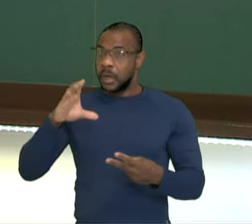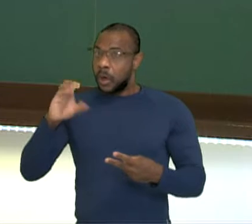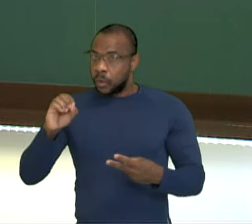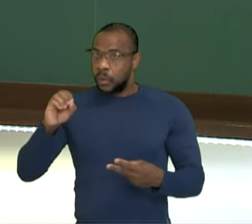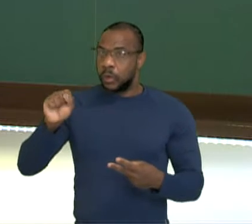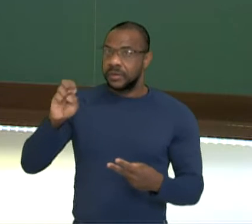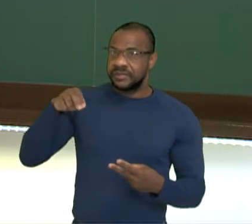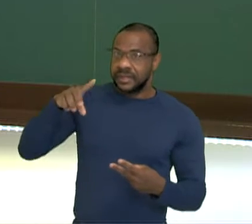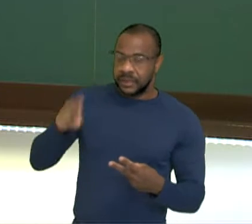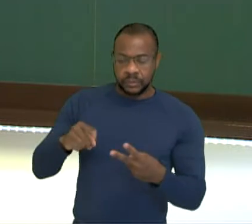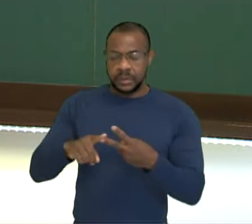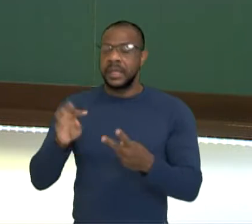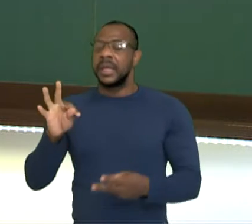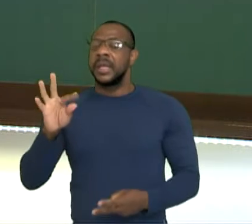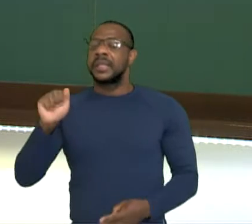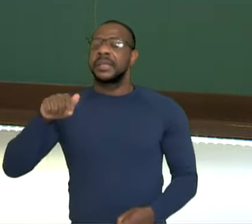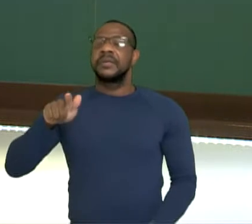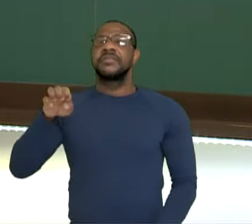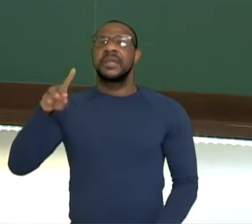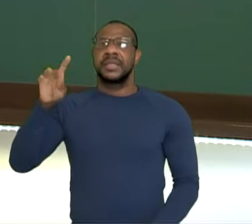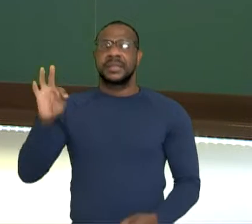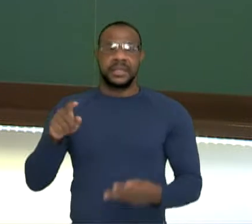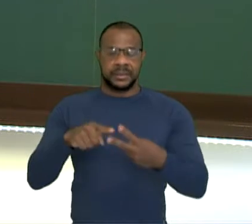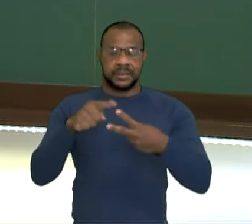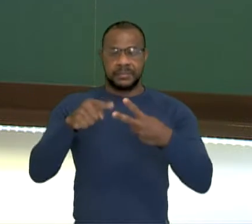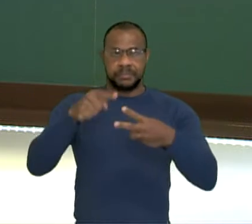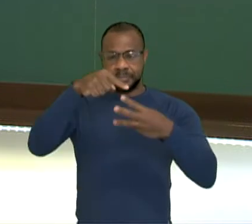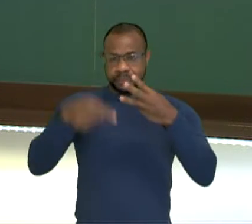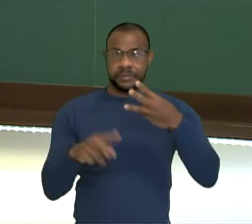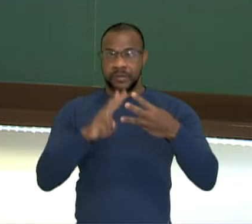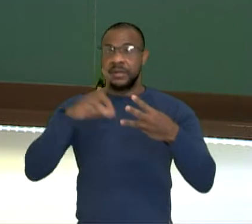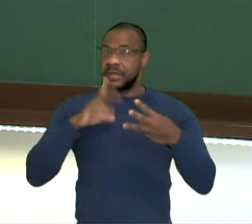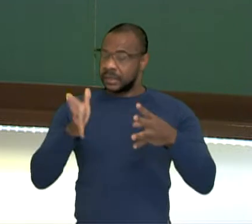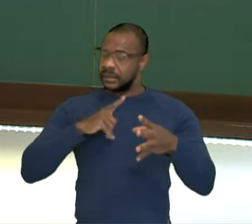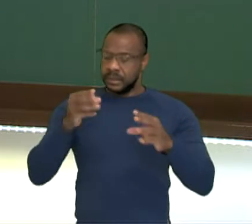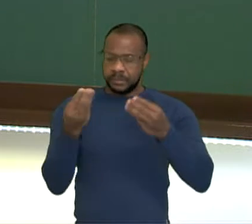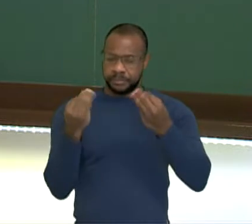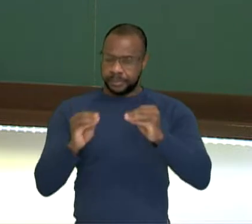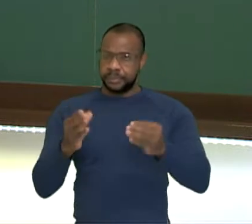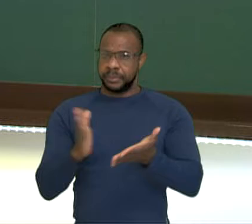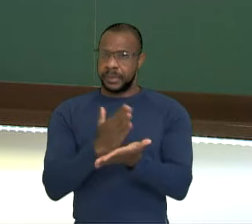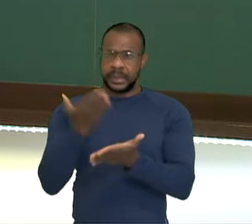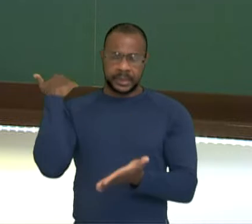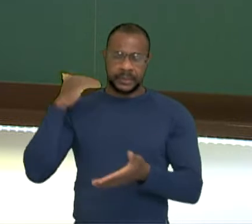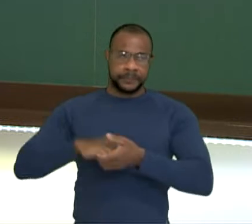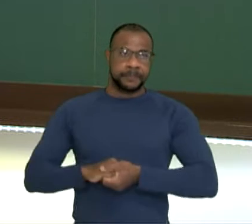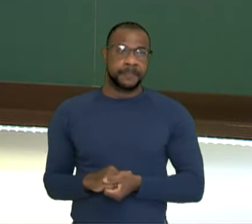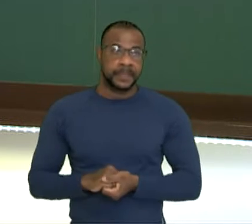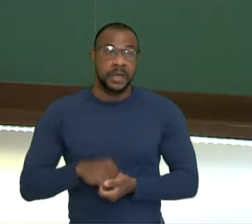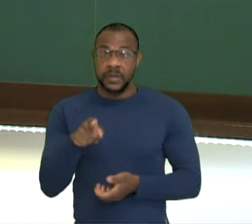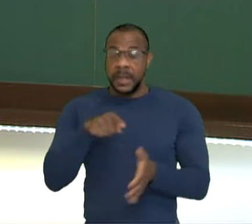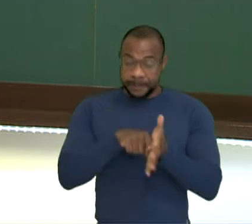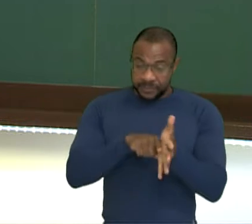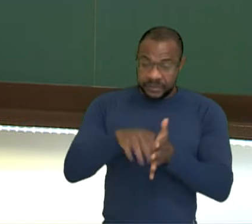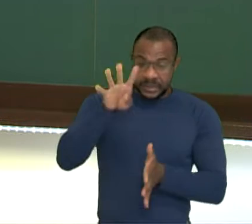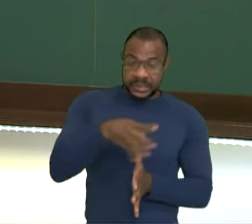usar todos os valores de seno. Então, esses valores aqui, eu pesquiso lá